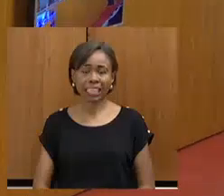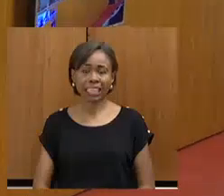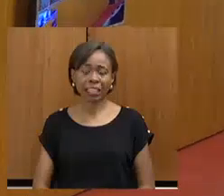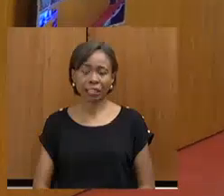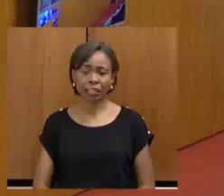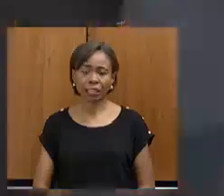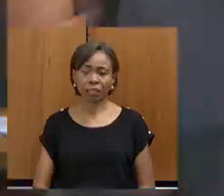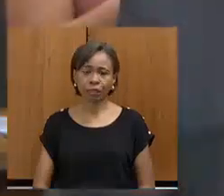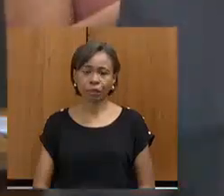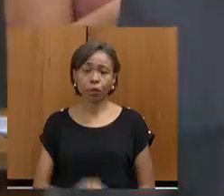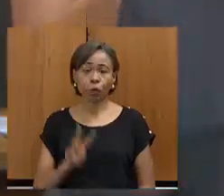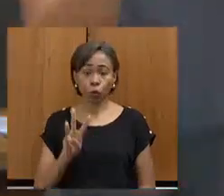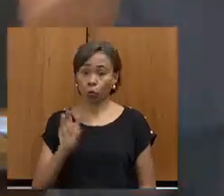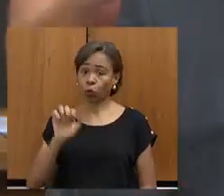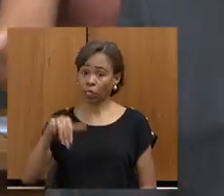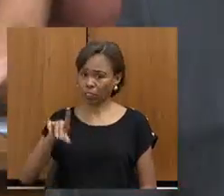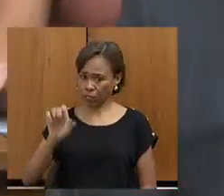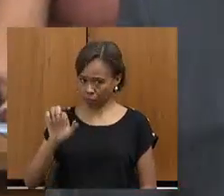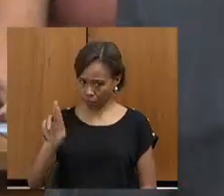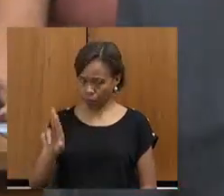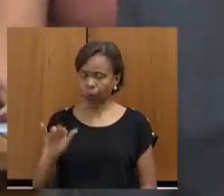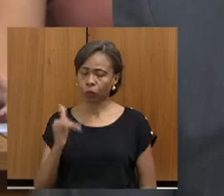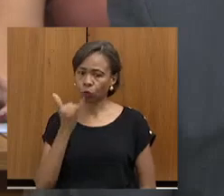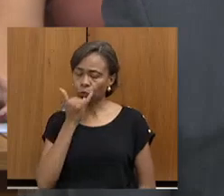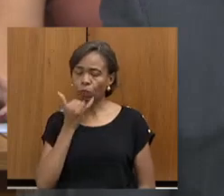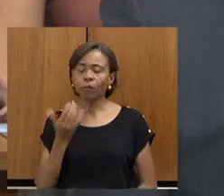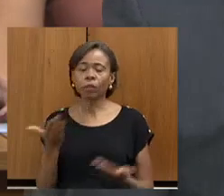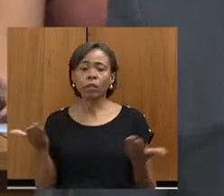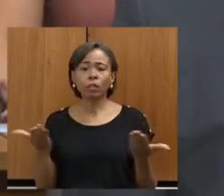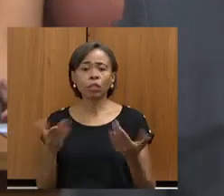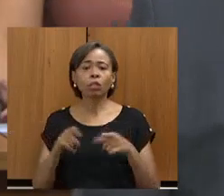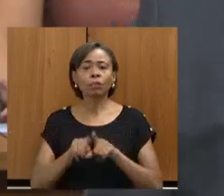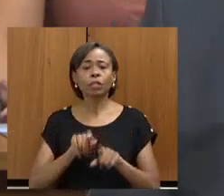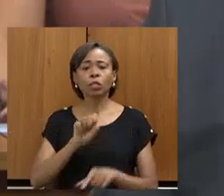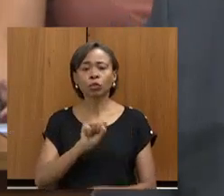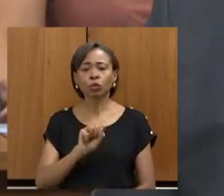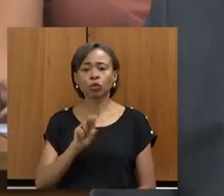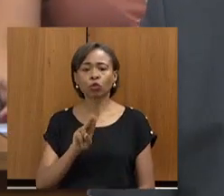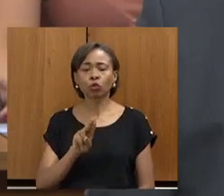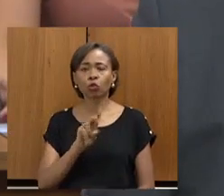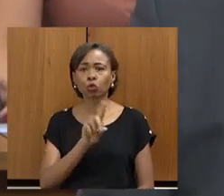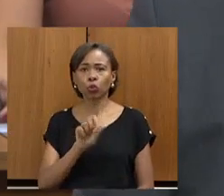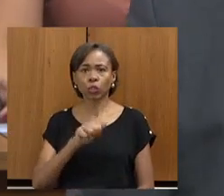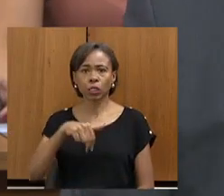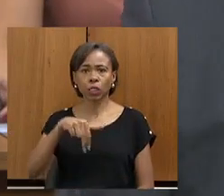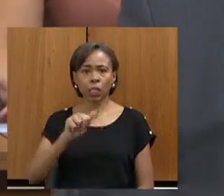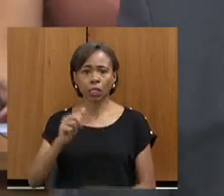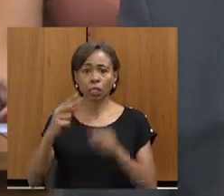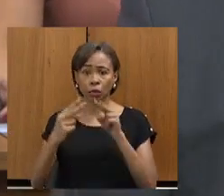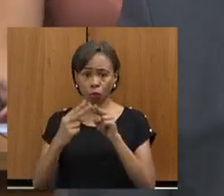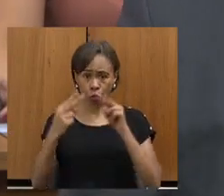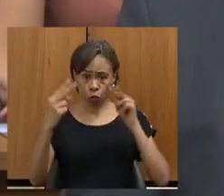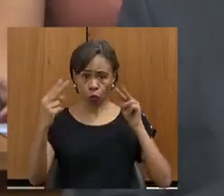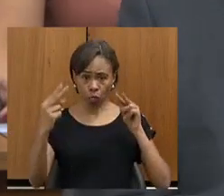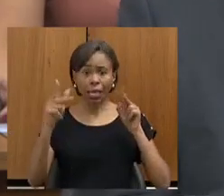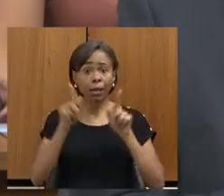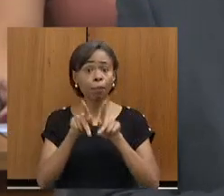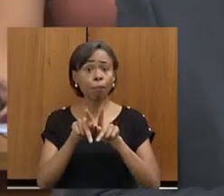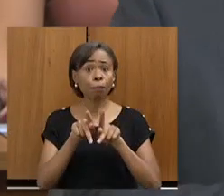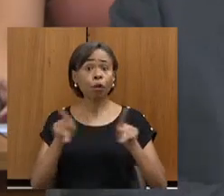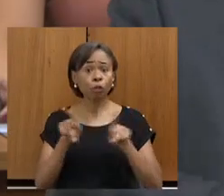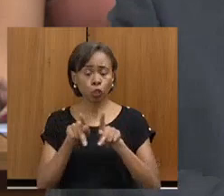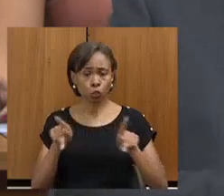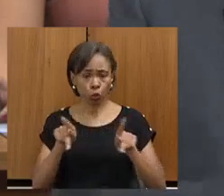Convidar também a Suzana Faleiro. Ela está conosco, não é? Suzana, virtualmente. Suzana é professora